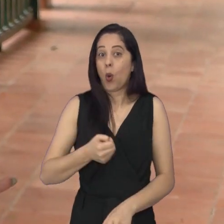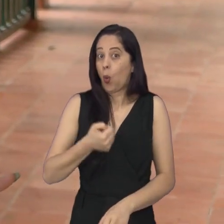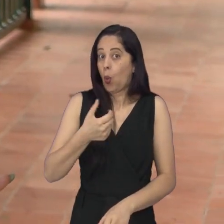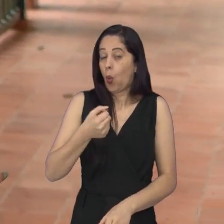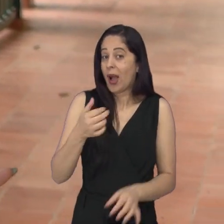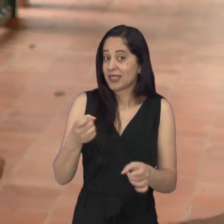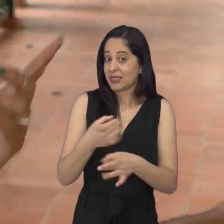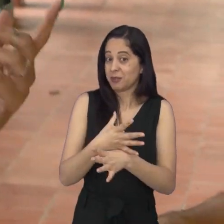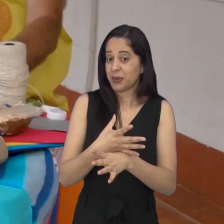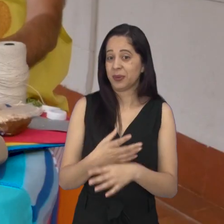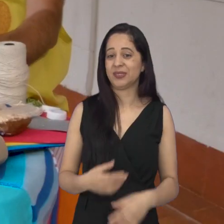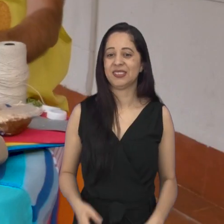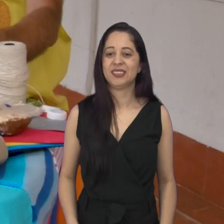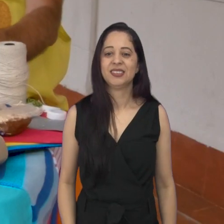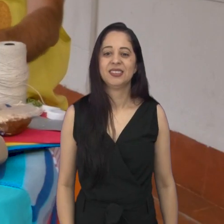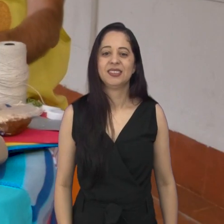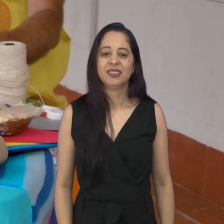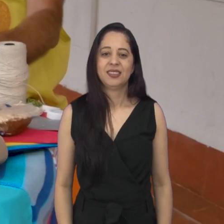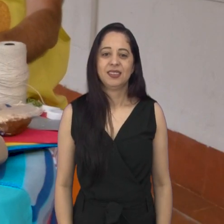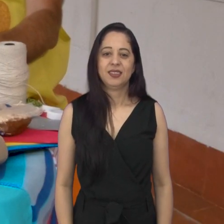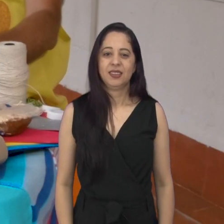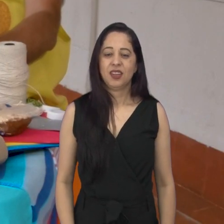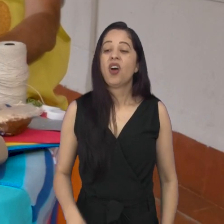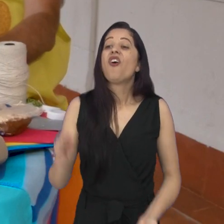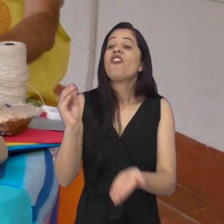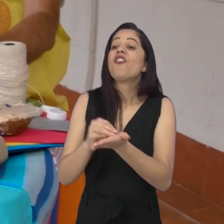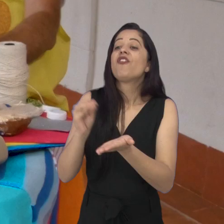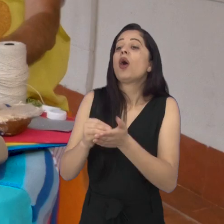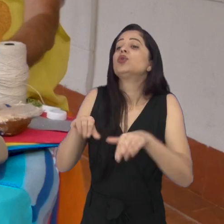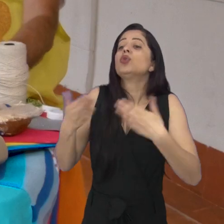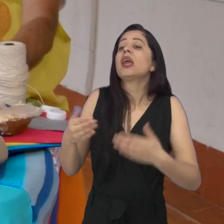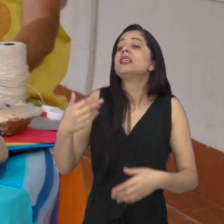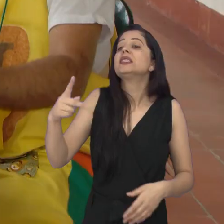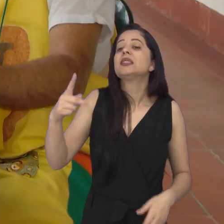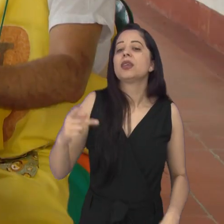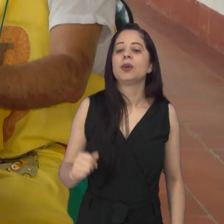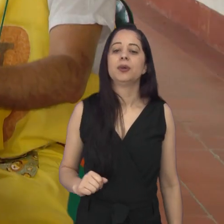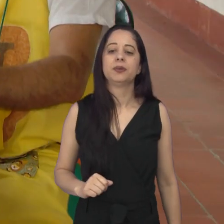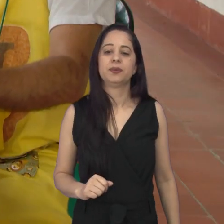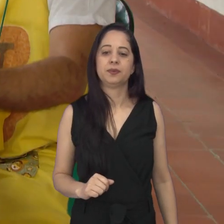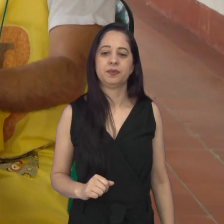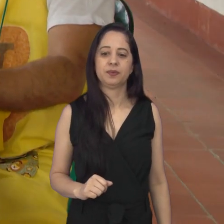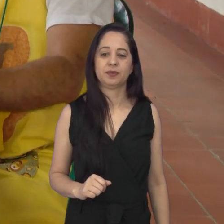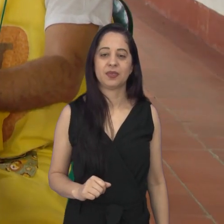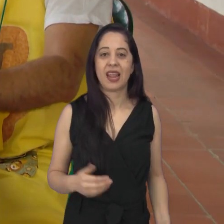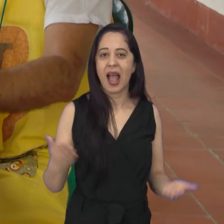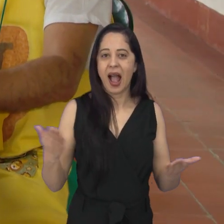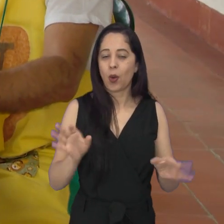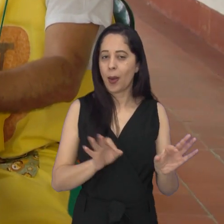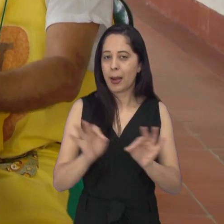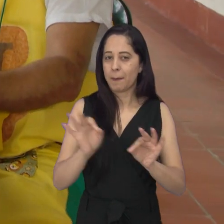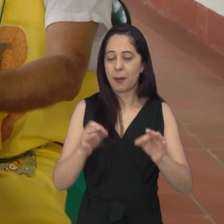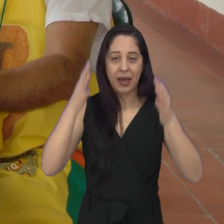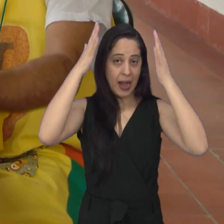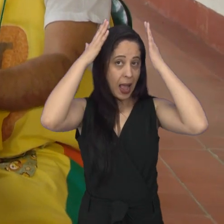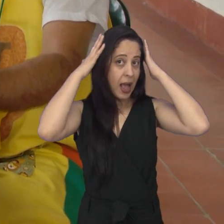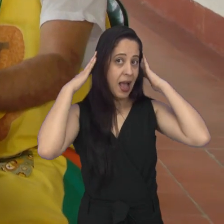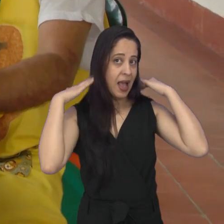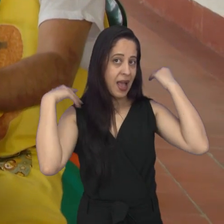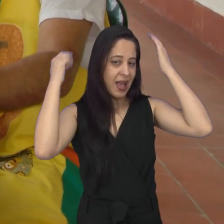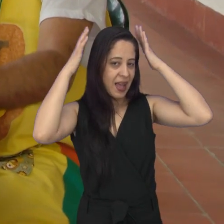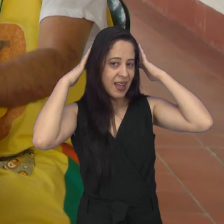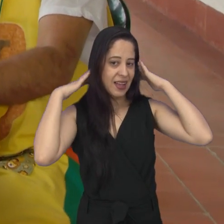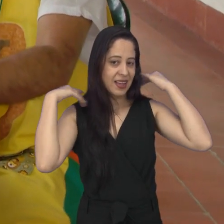quase pronto aqui. O do Marcelo, tá faltando o quê, Marcelo? E agora vai fazer o cabelinho. Então você